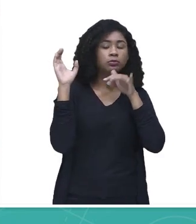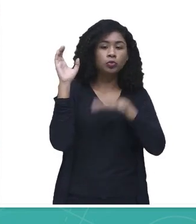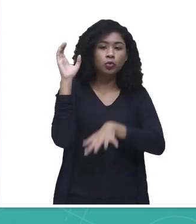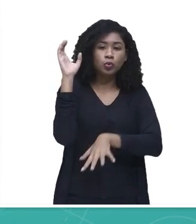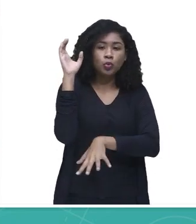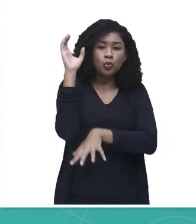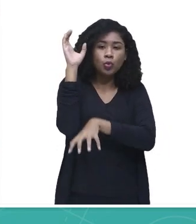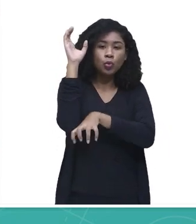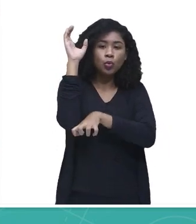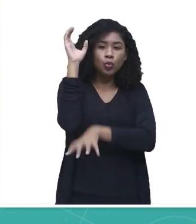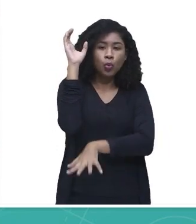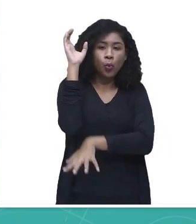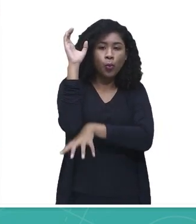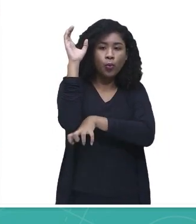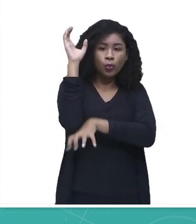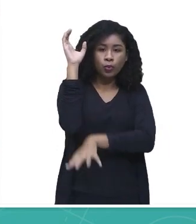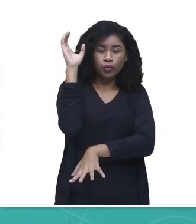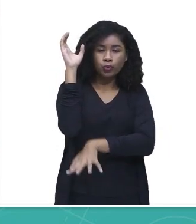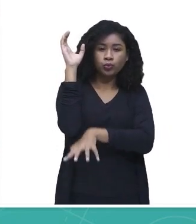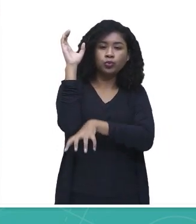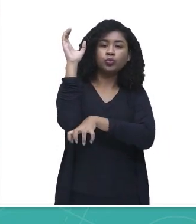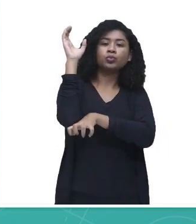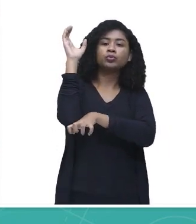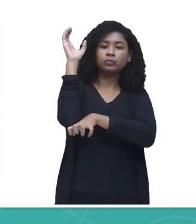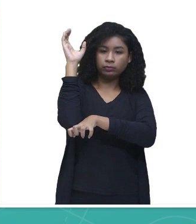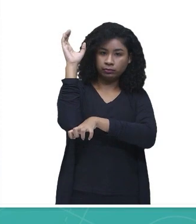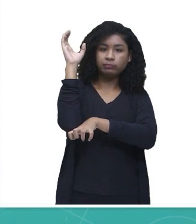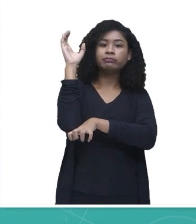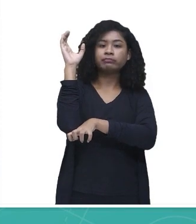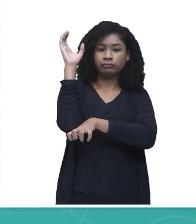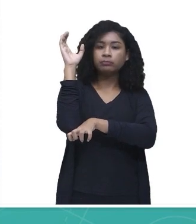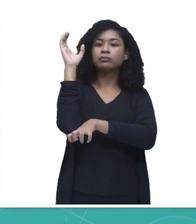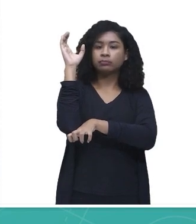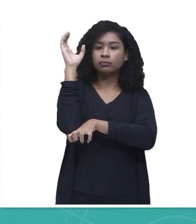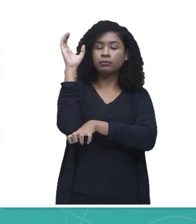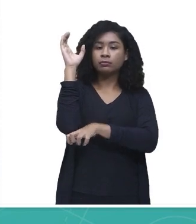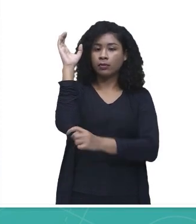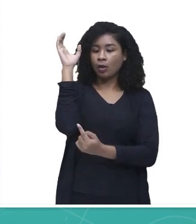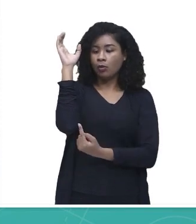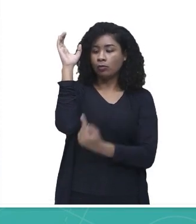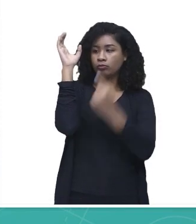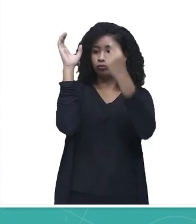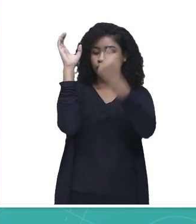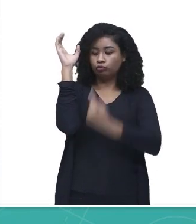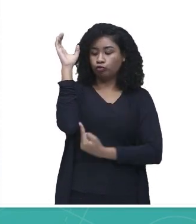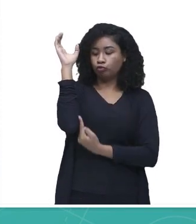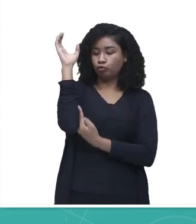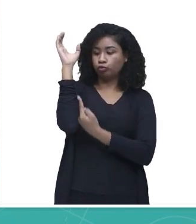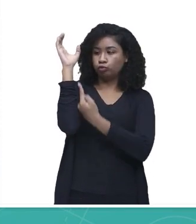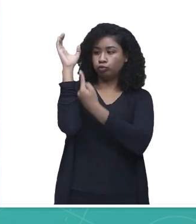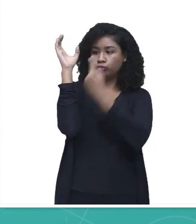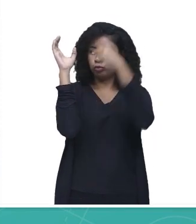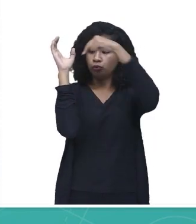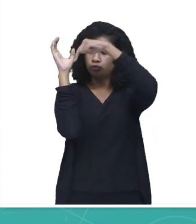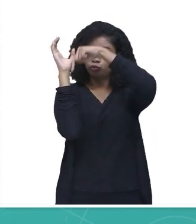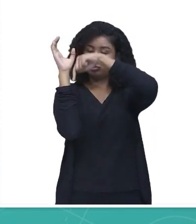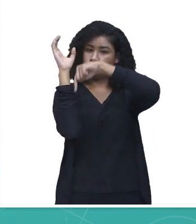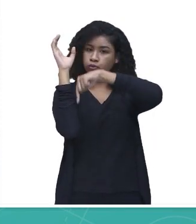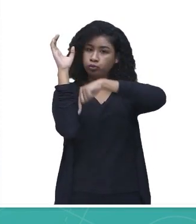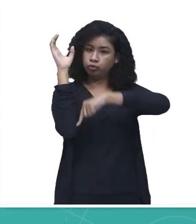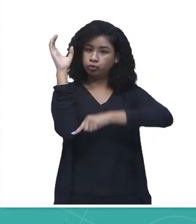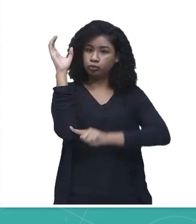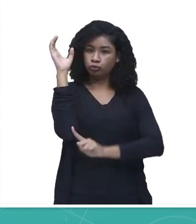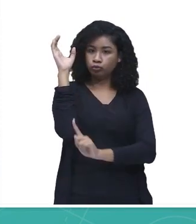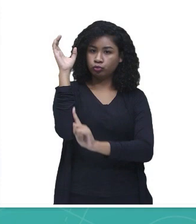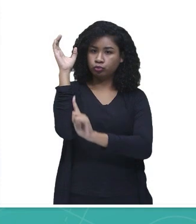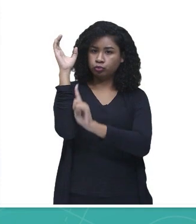solar, ela vai obter água através ali das suas raízes, né, que estão ali na terra, né? As